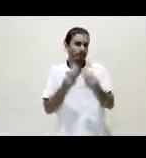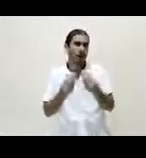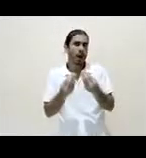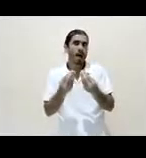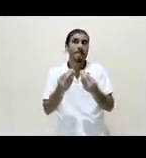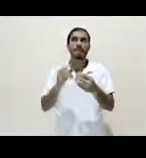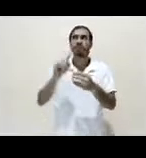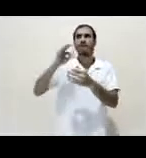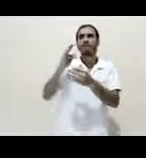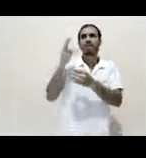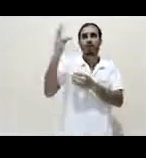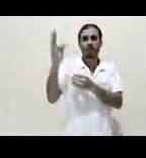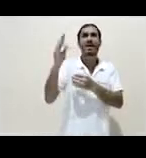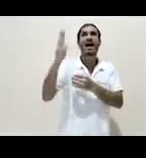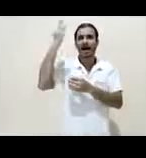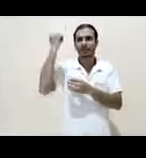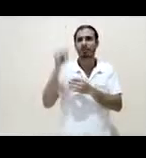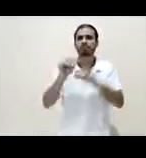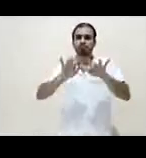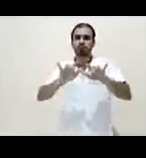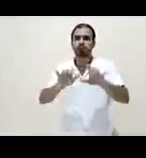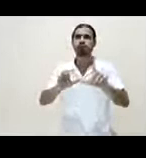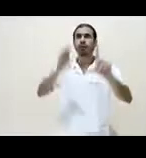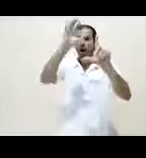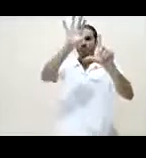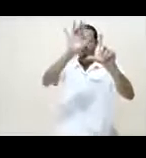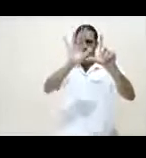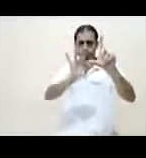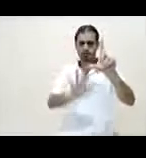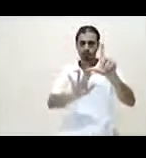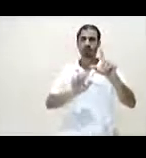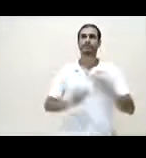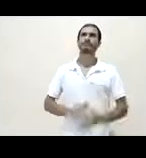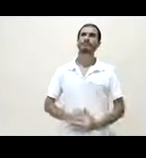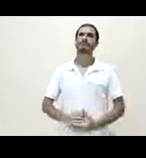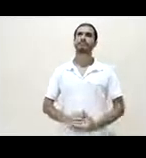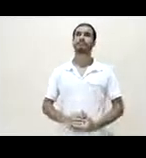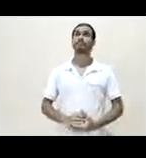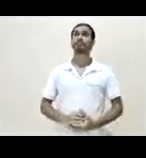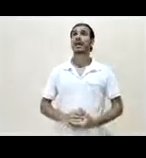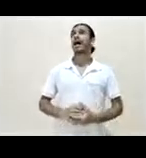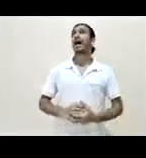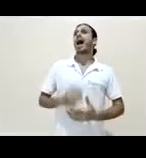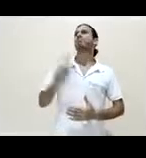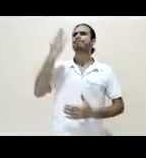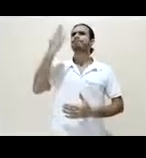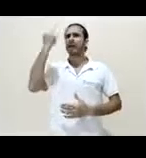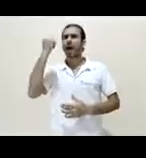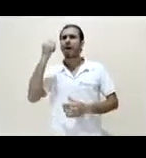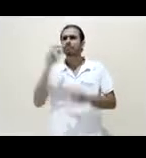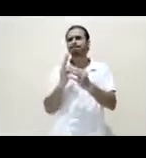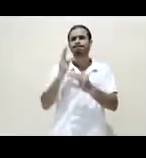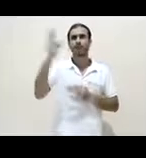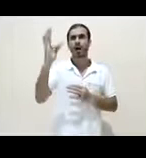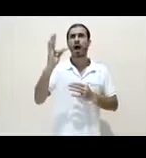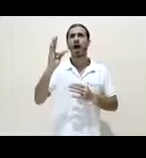ele tem o conhecimento, né, para poder realizar aquele código, para poder, né, desenvolver?